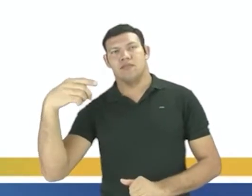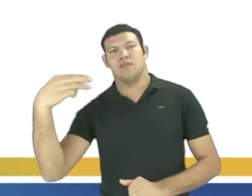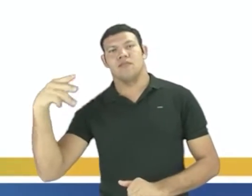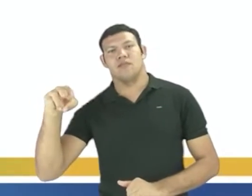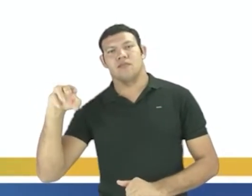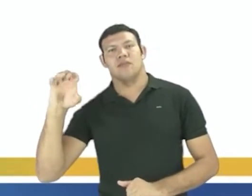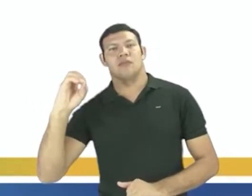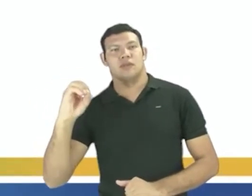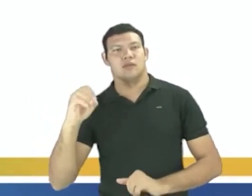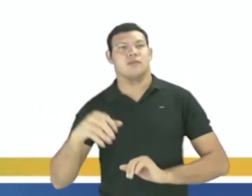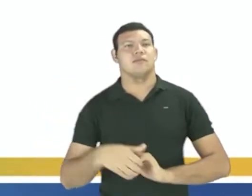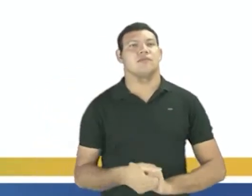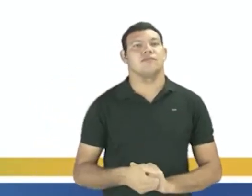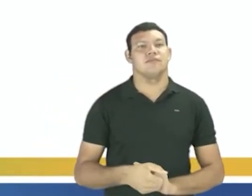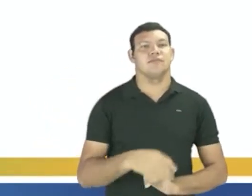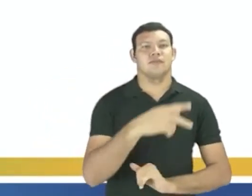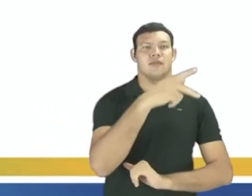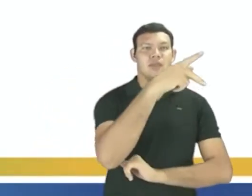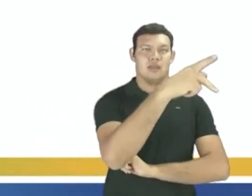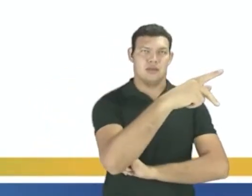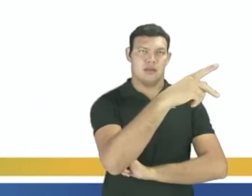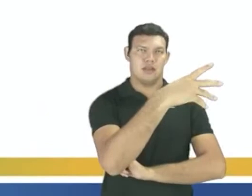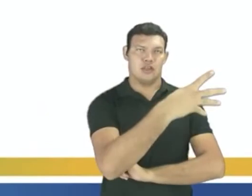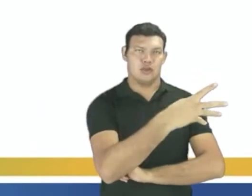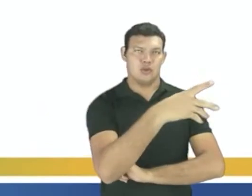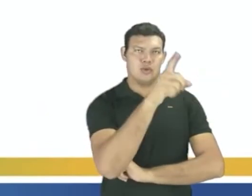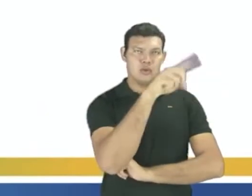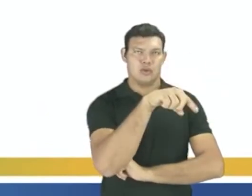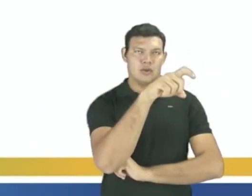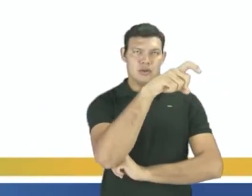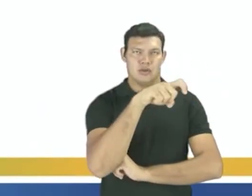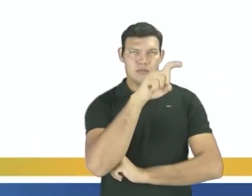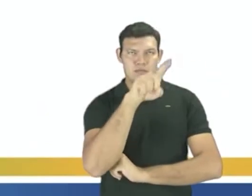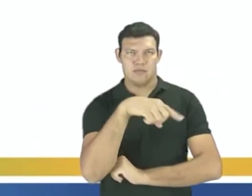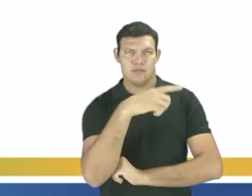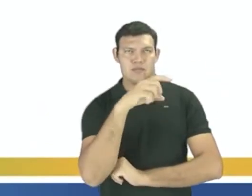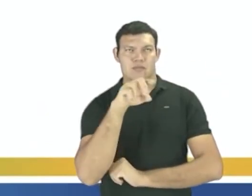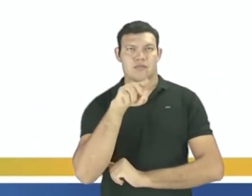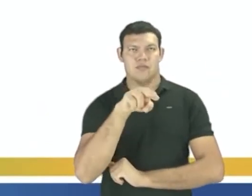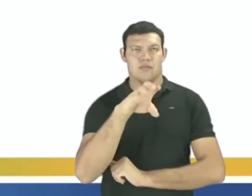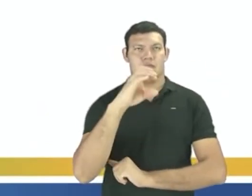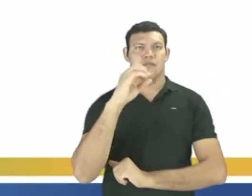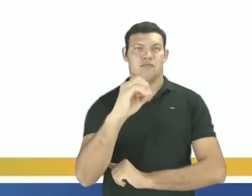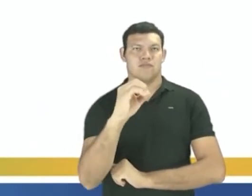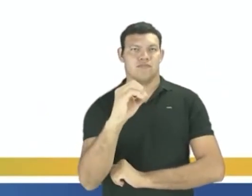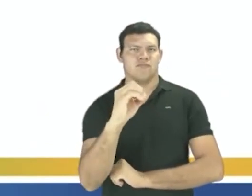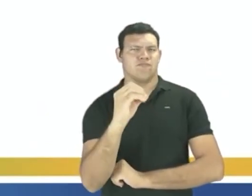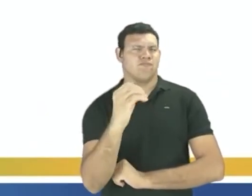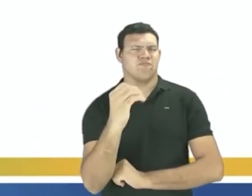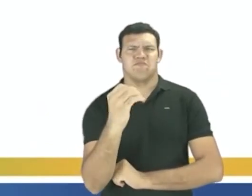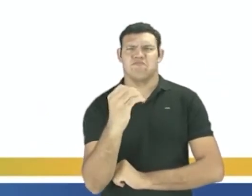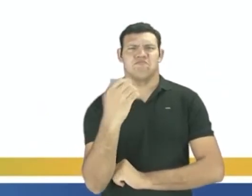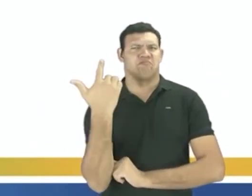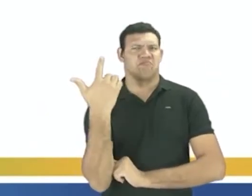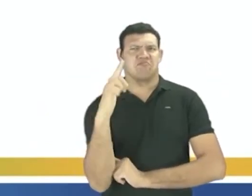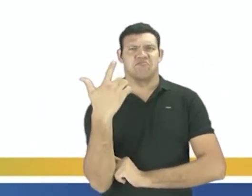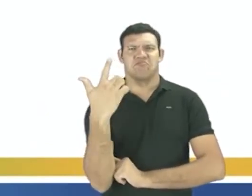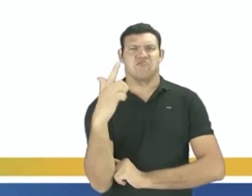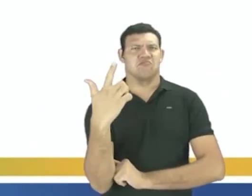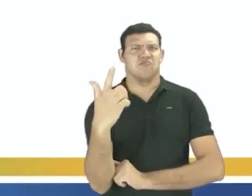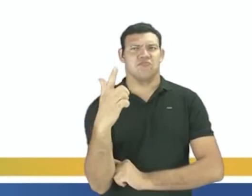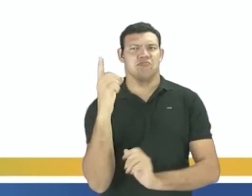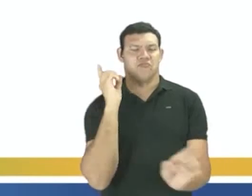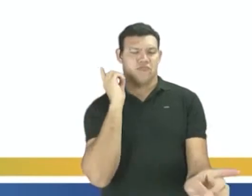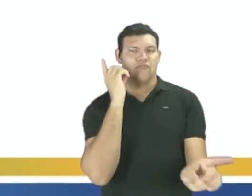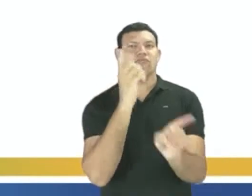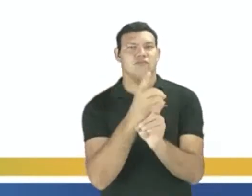Então, temos também a P de x4, x igual a 0. Aí nós não temos como definir o grau desse polinômio